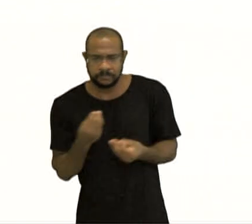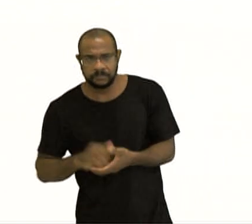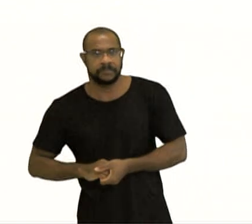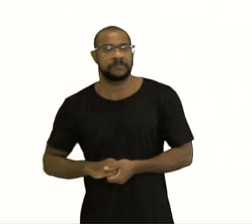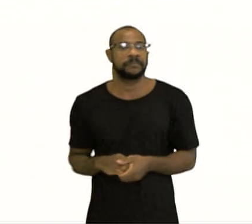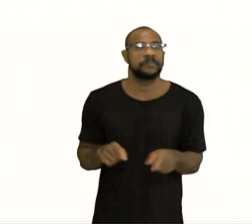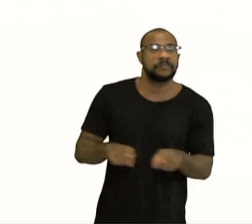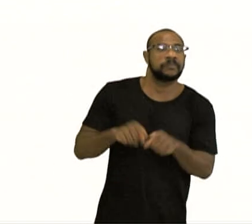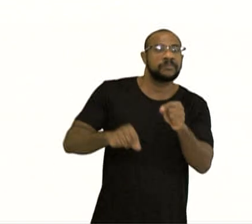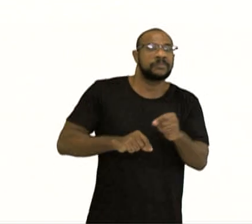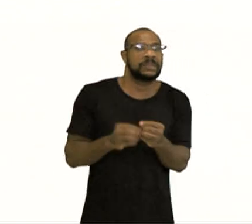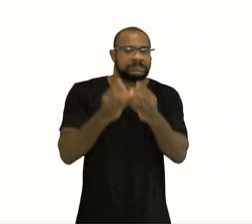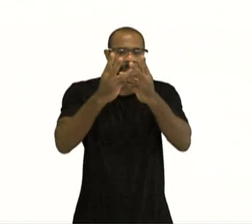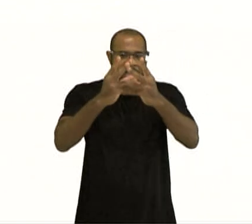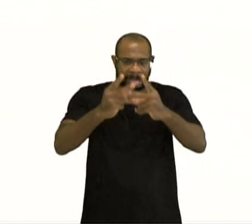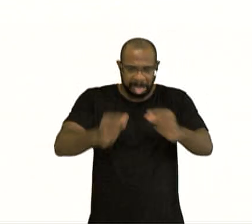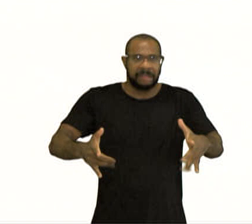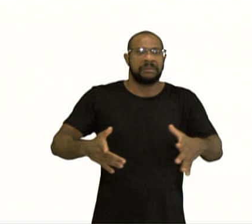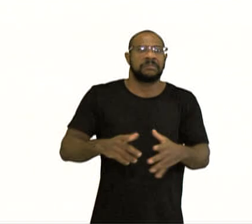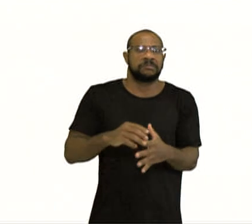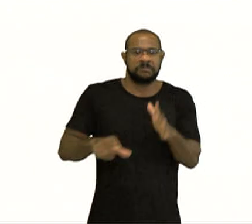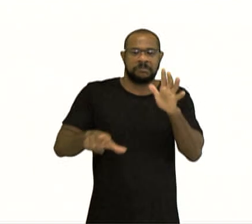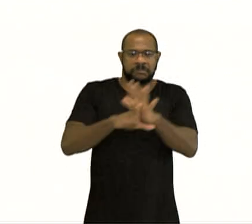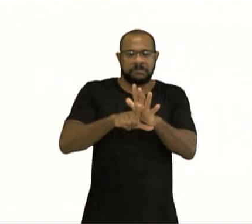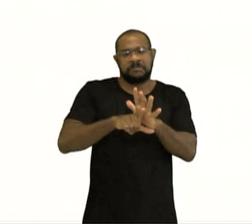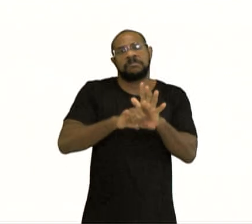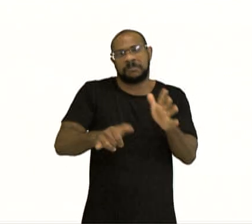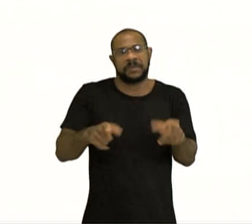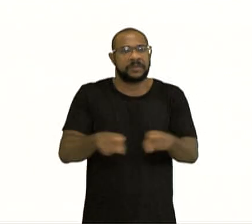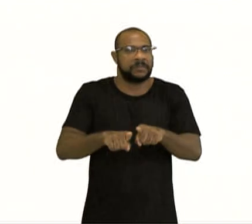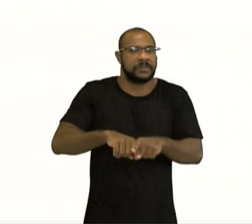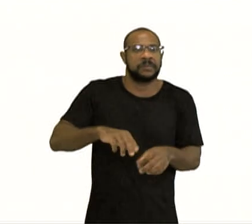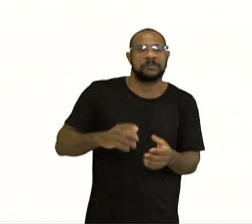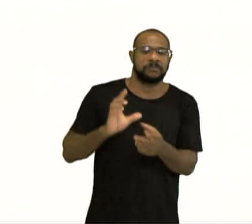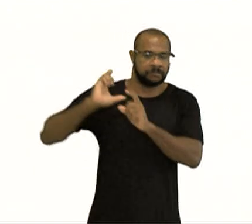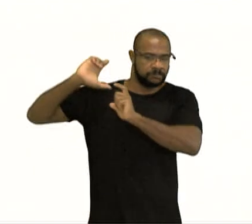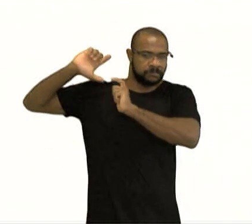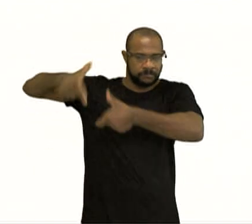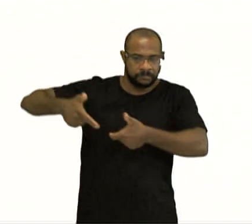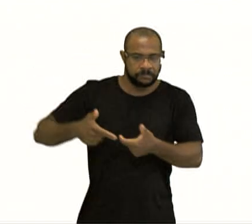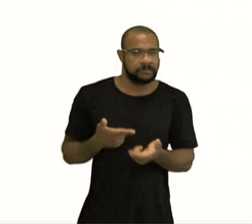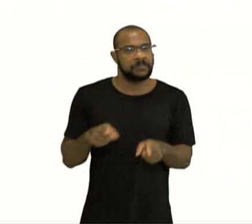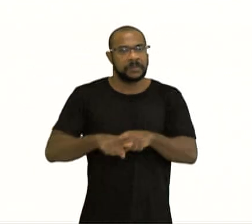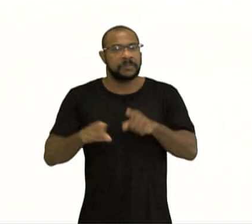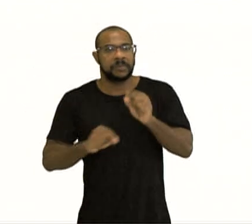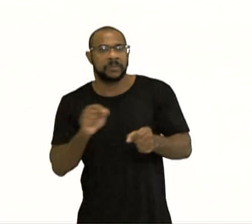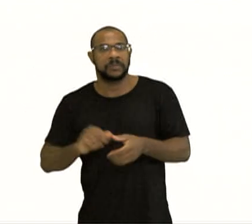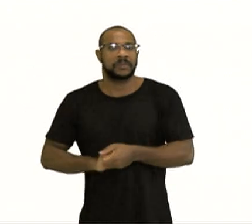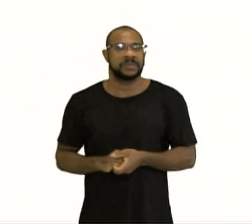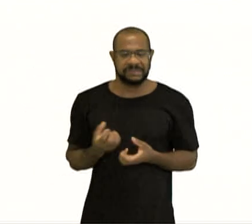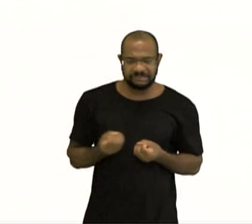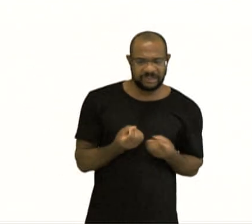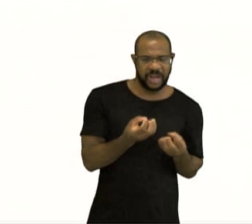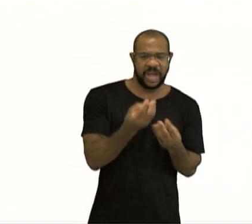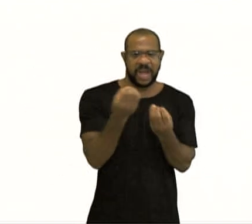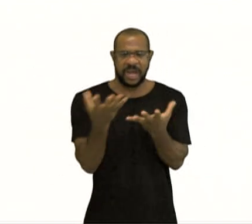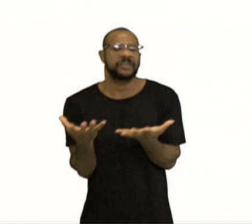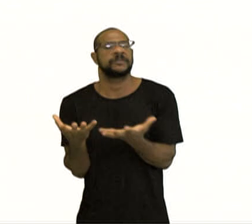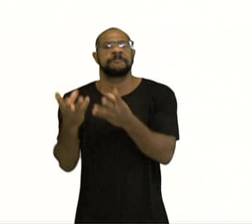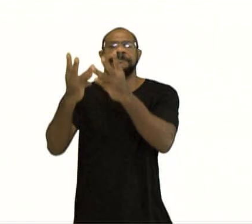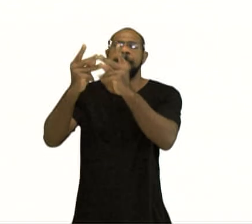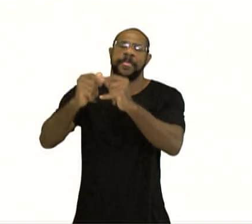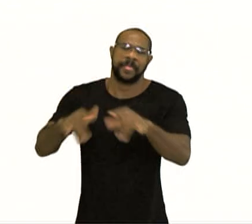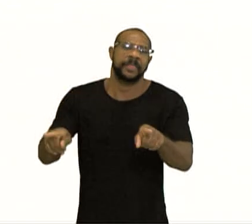produção, corrompeu lealdades, tradições e princípios, partiu linhagens e famílias,